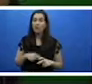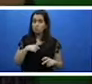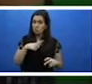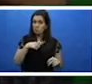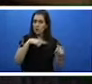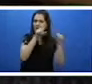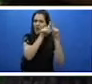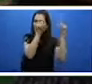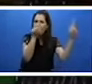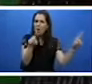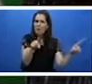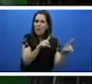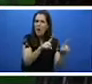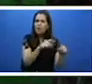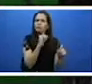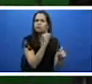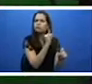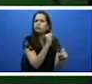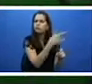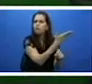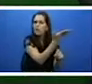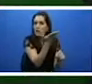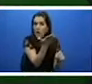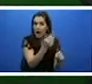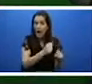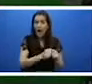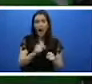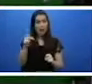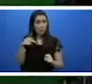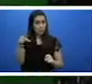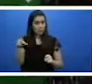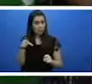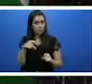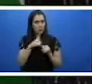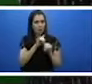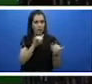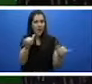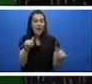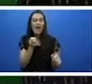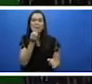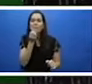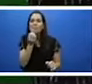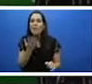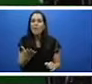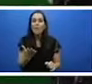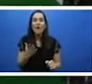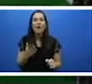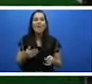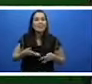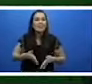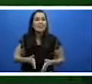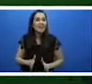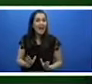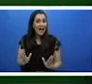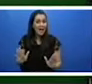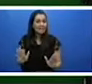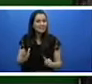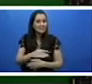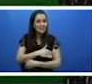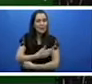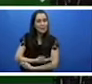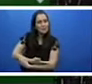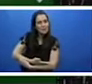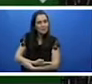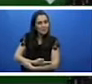identificação. Até a professora Mônica comentou, olha, é muito bom quando nascem filhotes. É uma chance